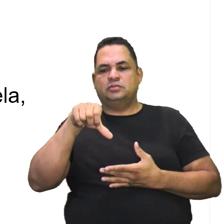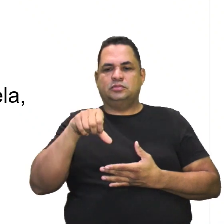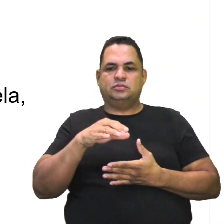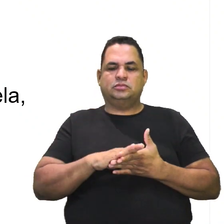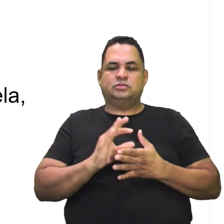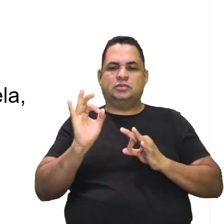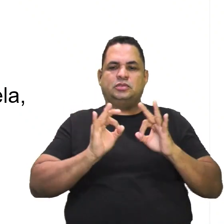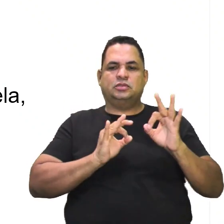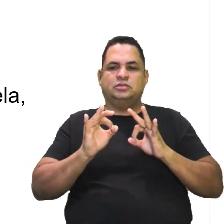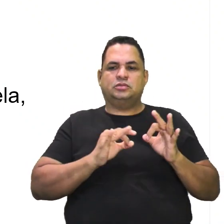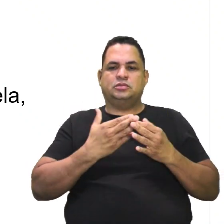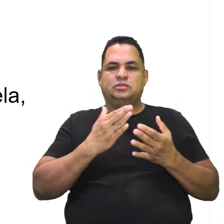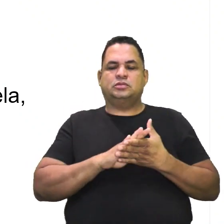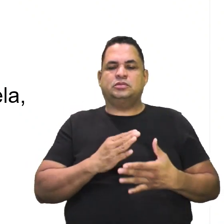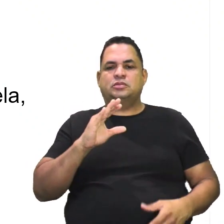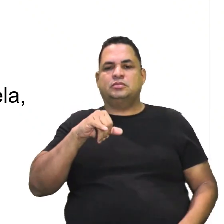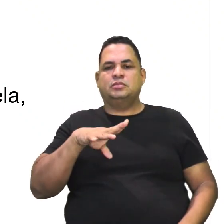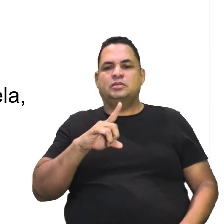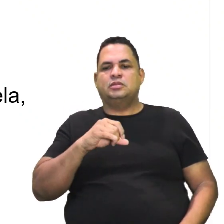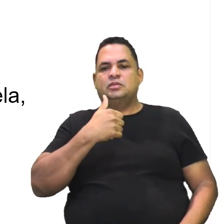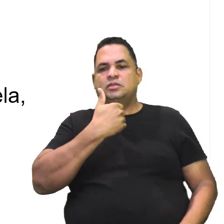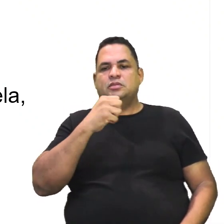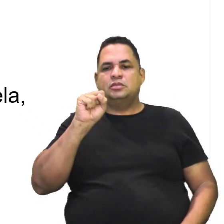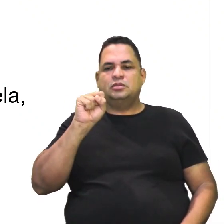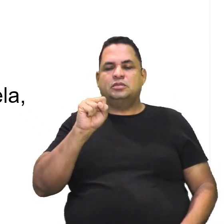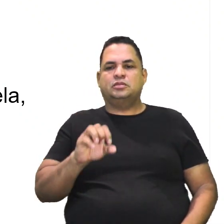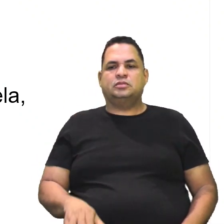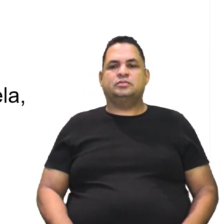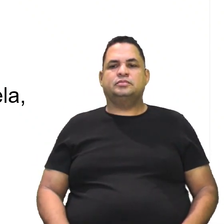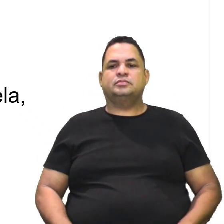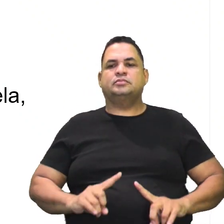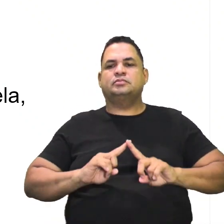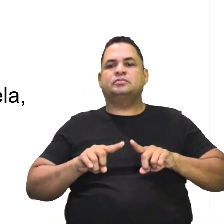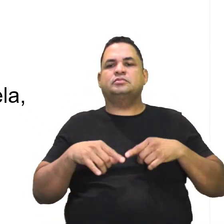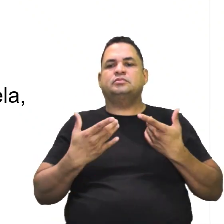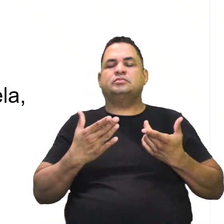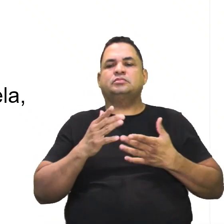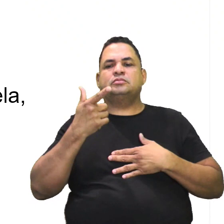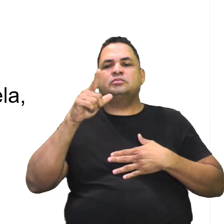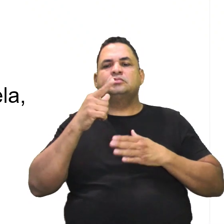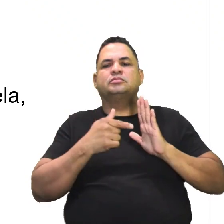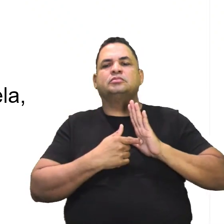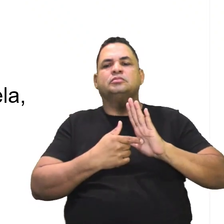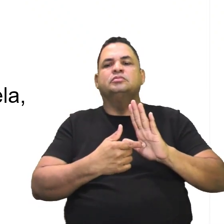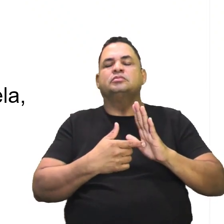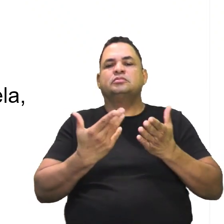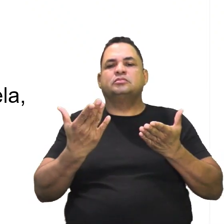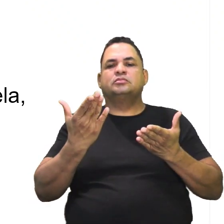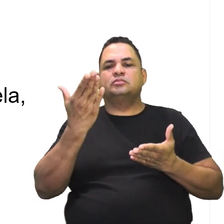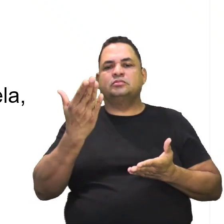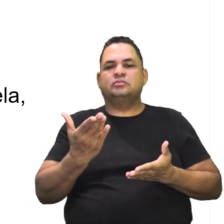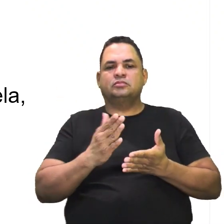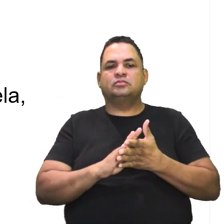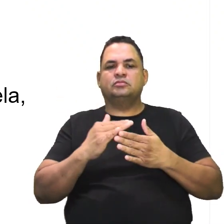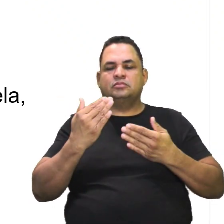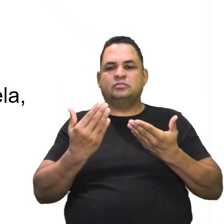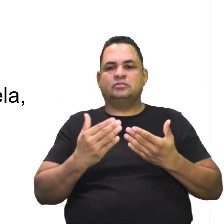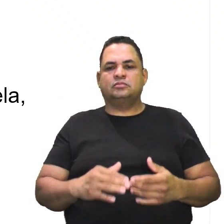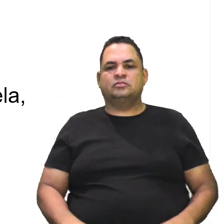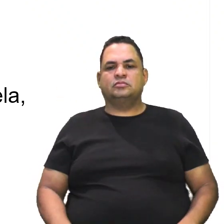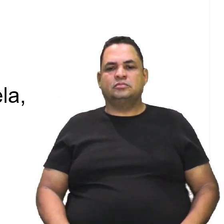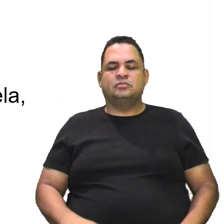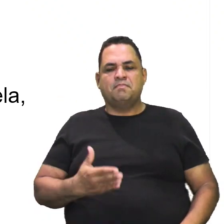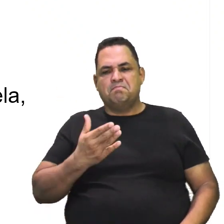né? Pela ordem, a nossa mediana foi 18. Mas isso consegue nos dizer muita coisa com relação a